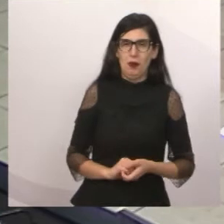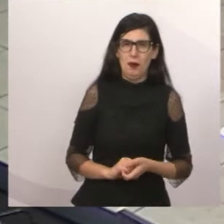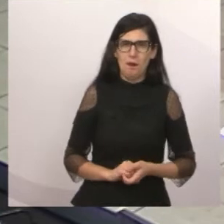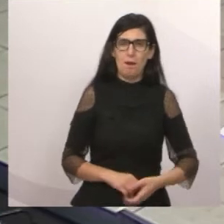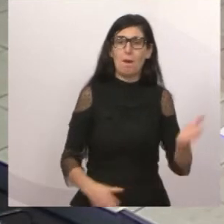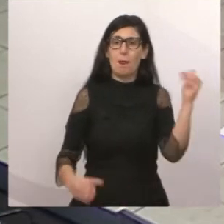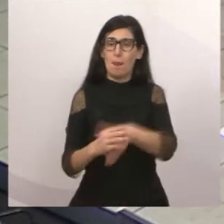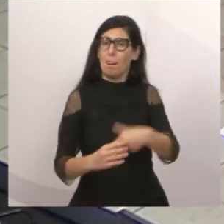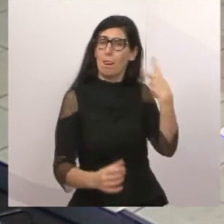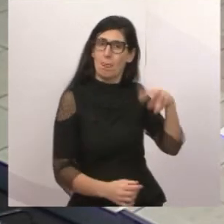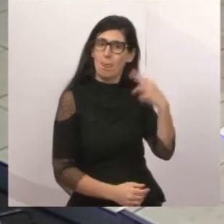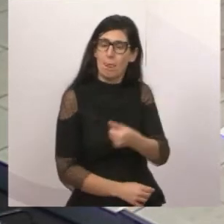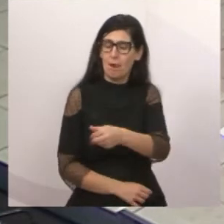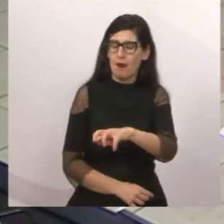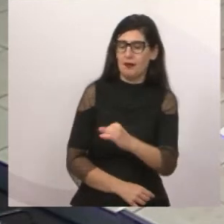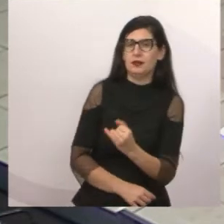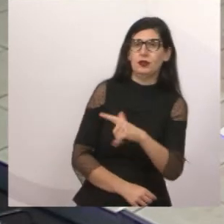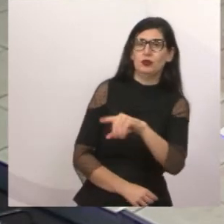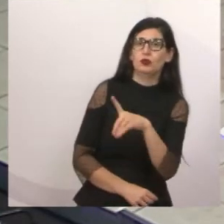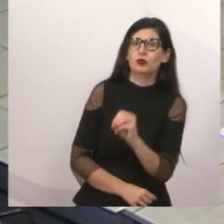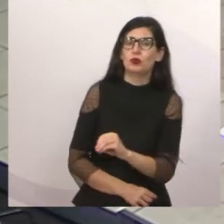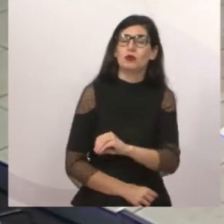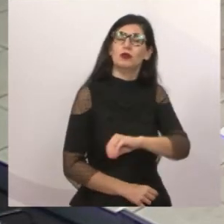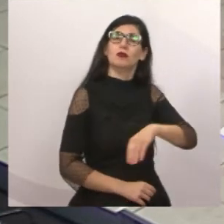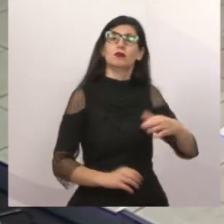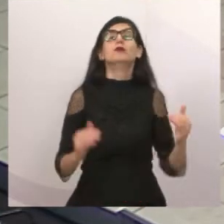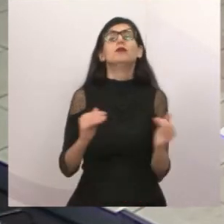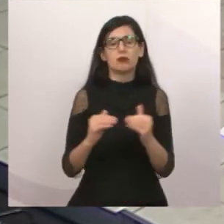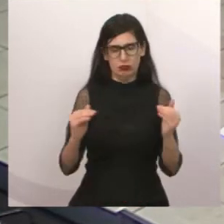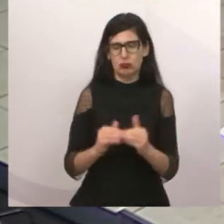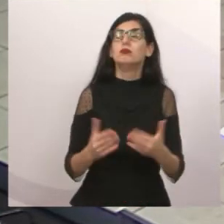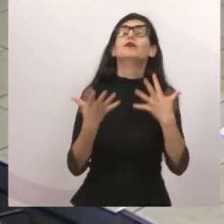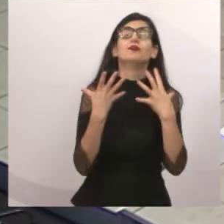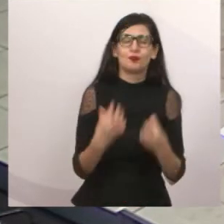Como vota o vereador Arildo Batista? Favorável.